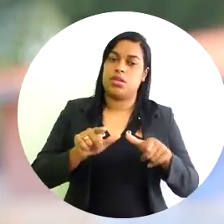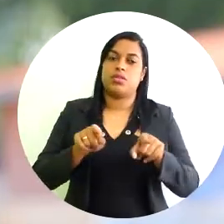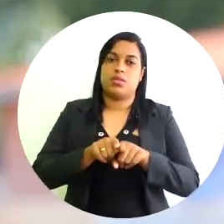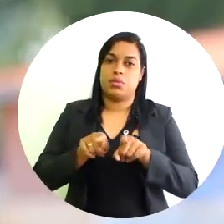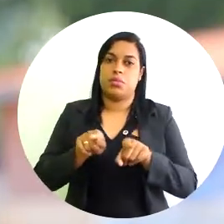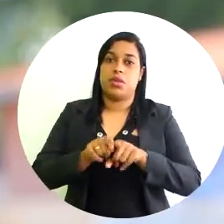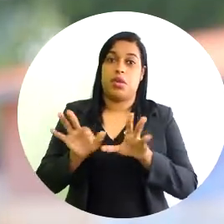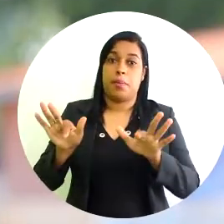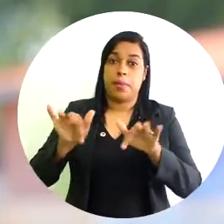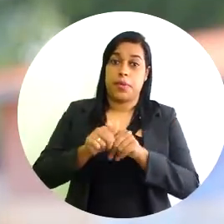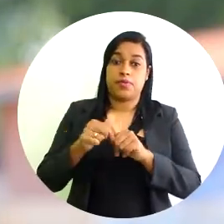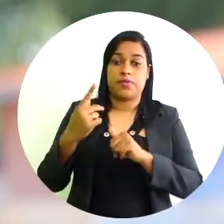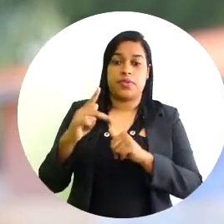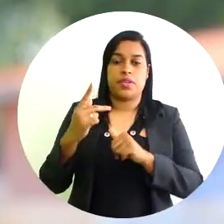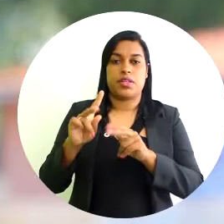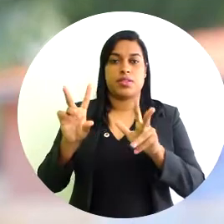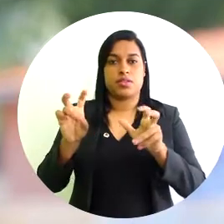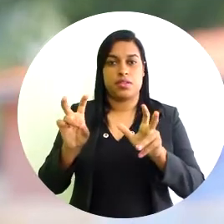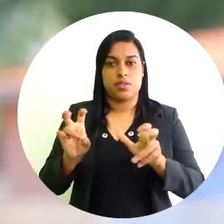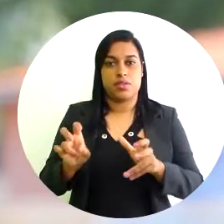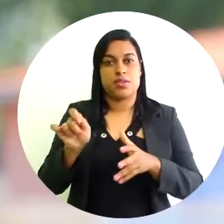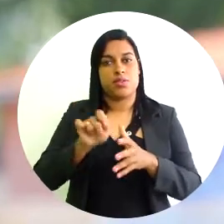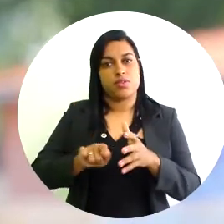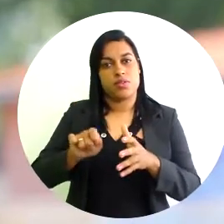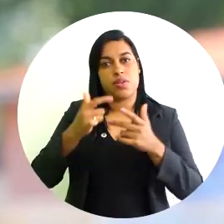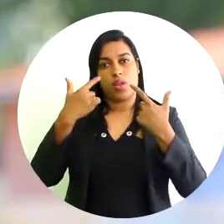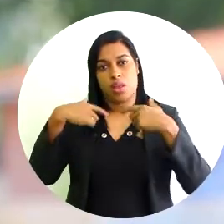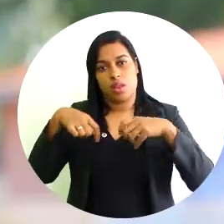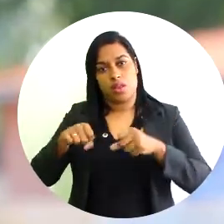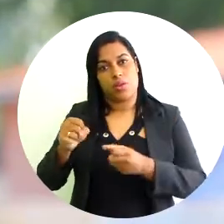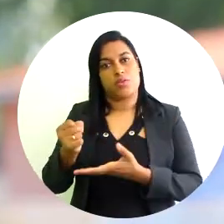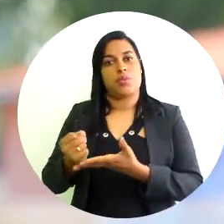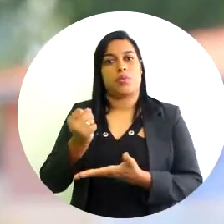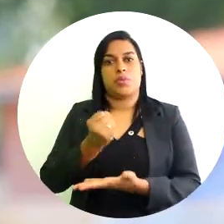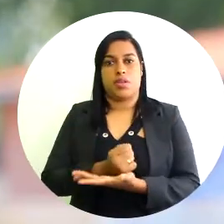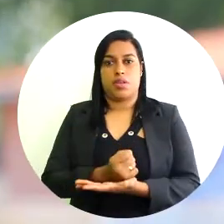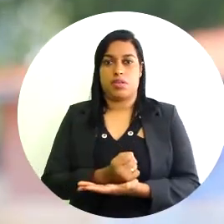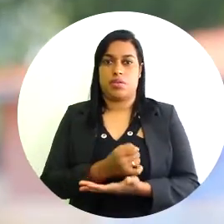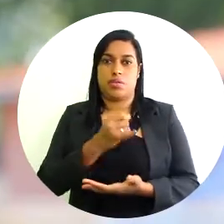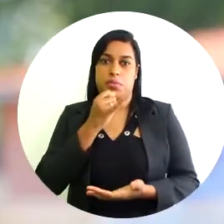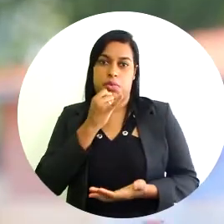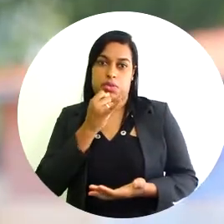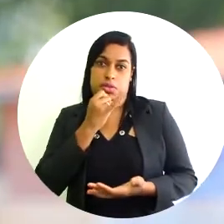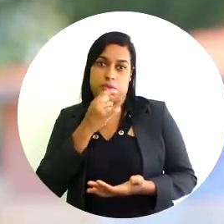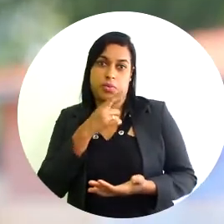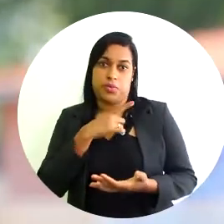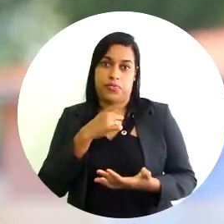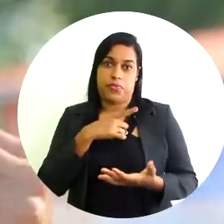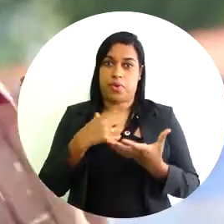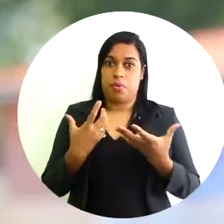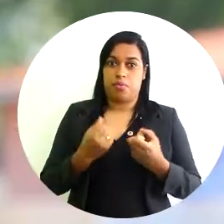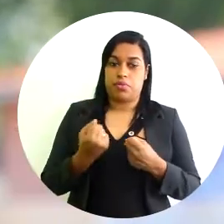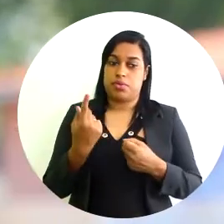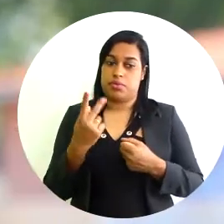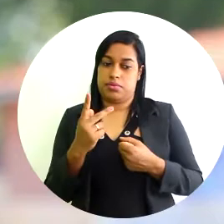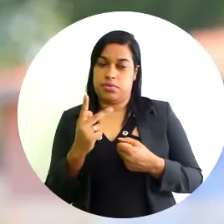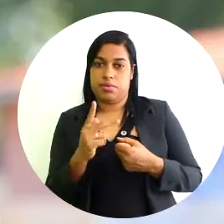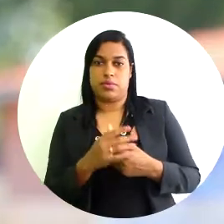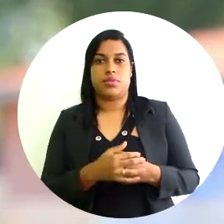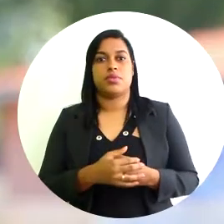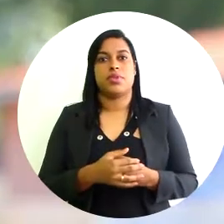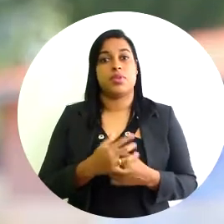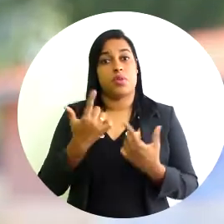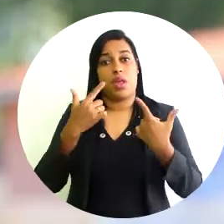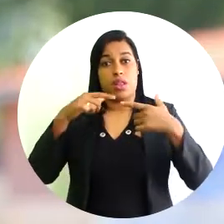e por fim, esses termos que eu escrevi, eu vou checar numa linguagem documentária. Então, se aquele termo estiver autorizado, fizer parte de